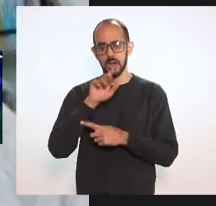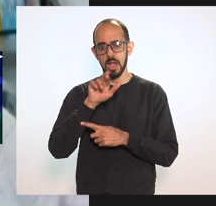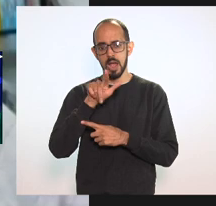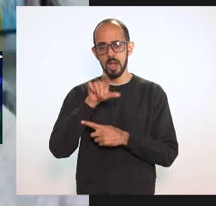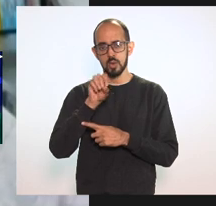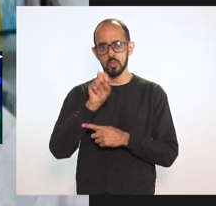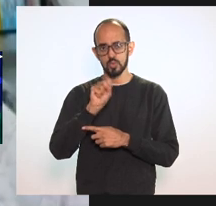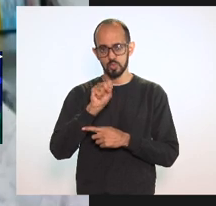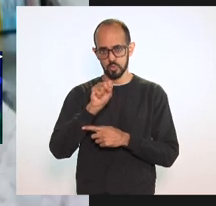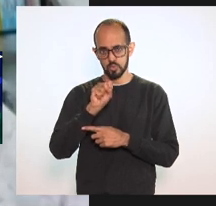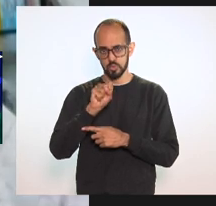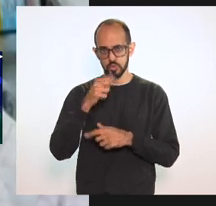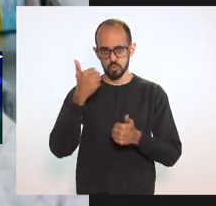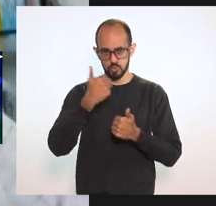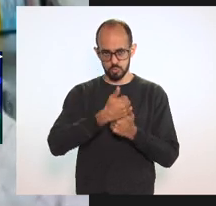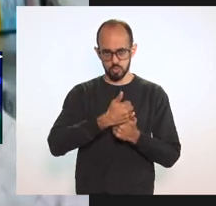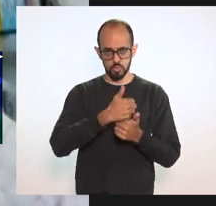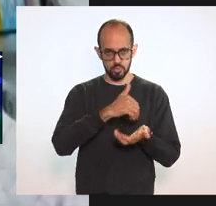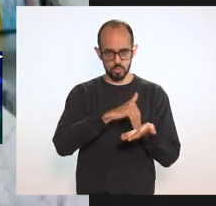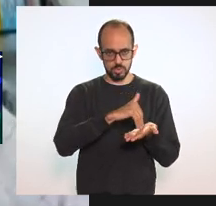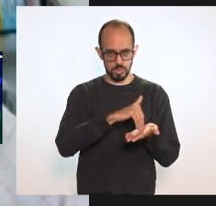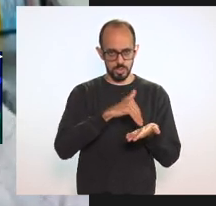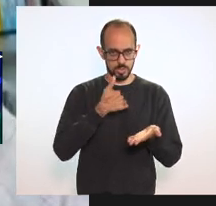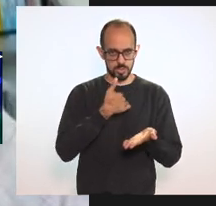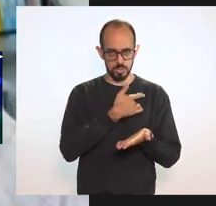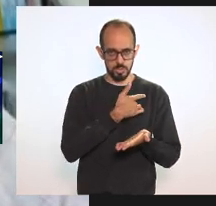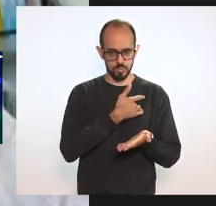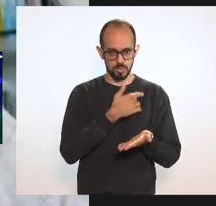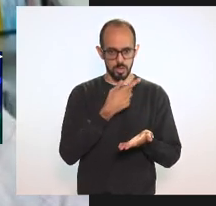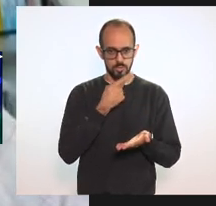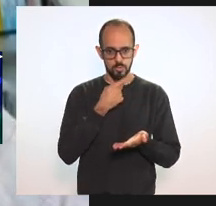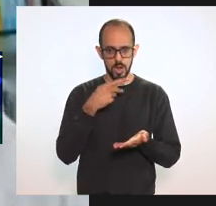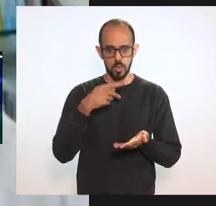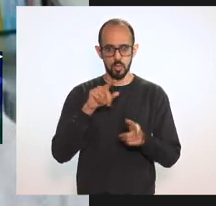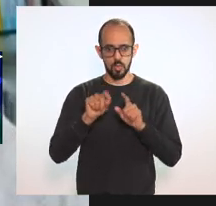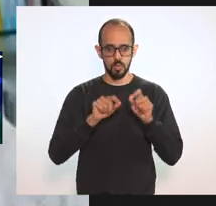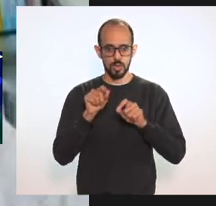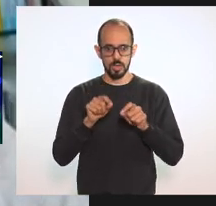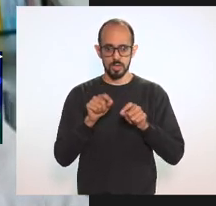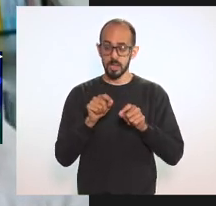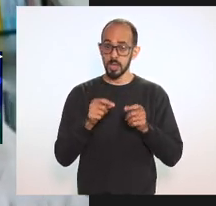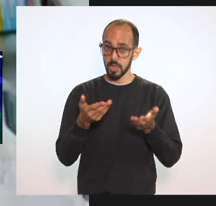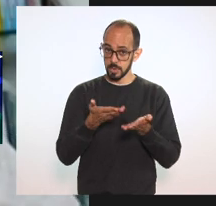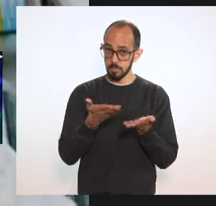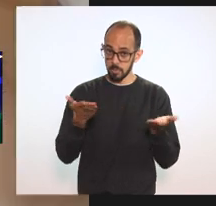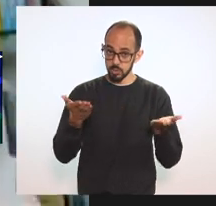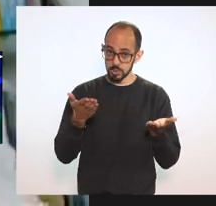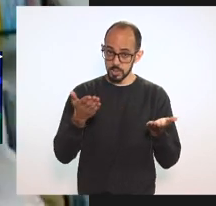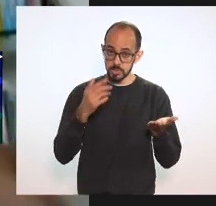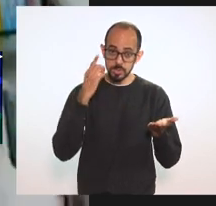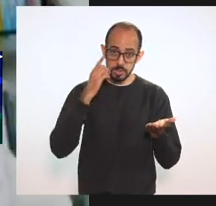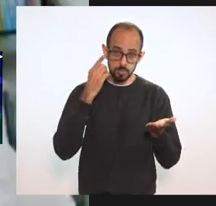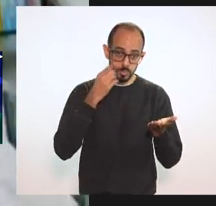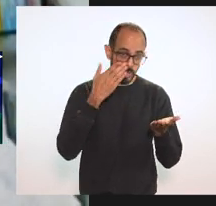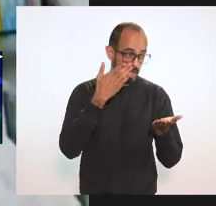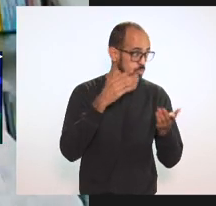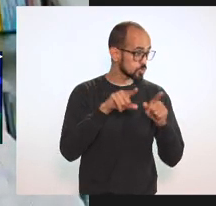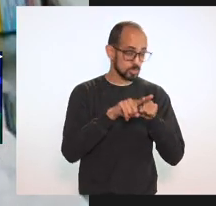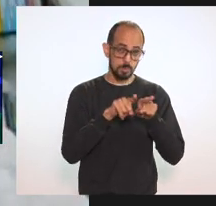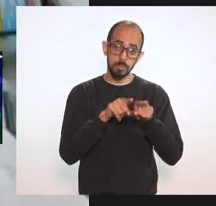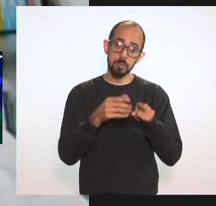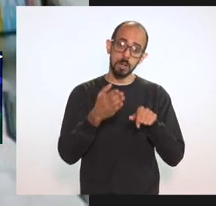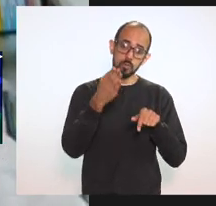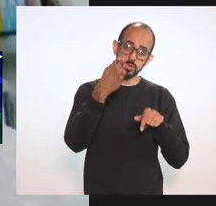que lhe disseram o seguinte senhor presidente senhoras e senhores deputados e aqueles que nos assistem pela TV alerj e